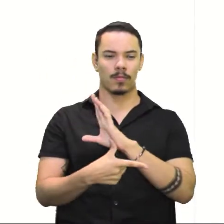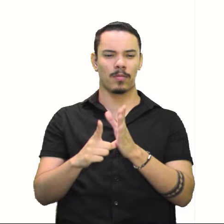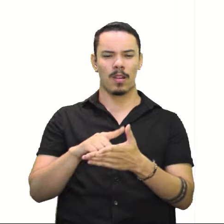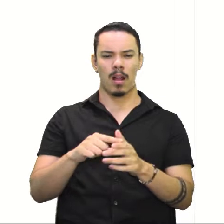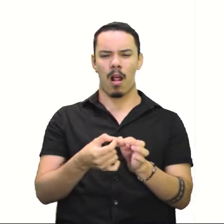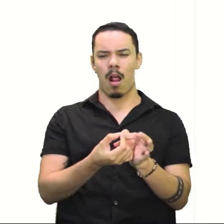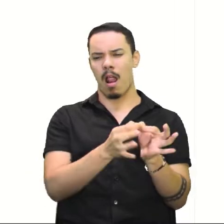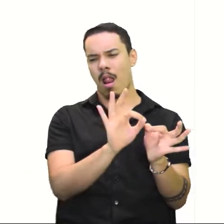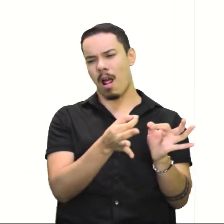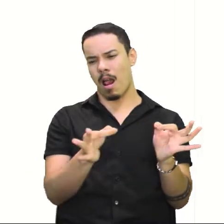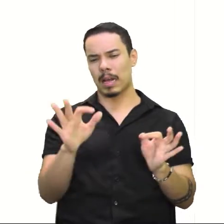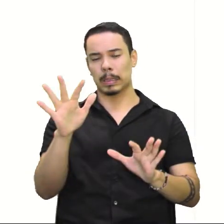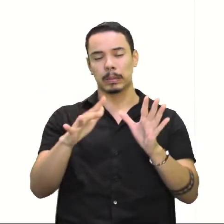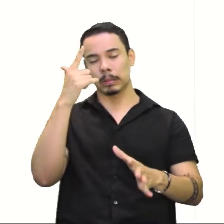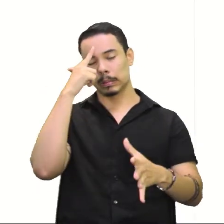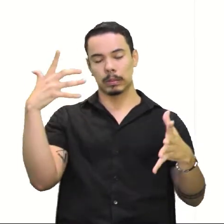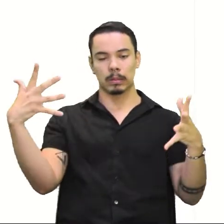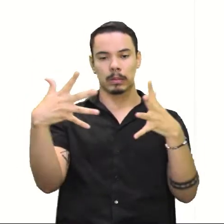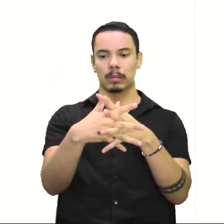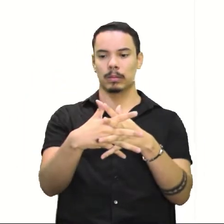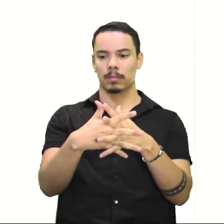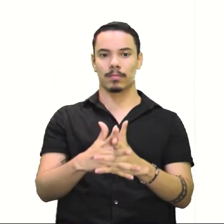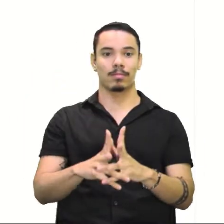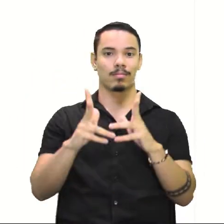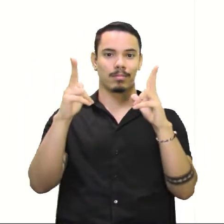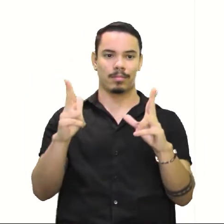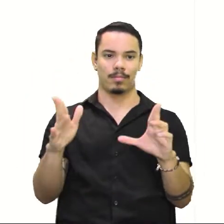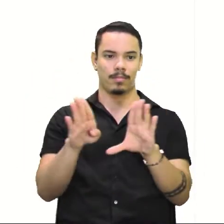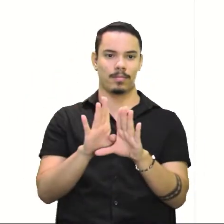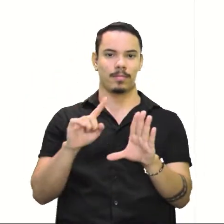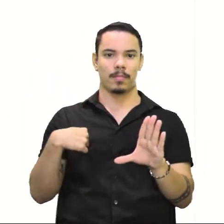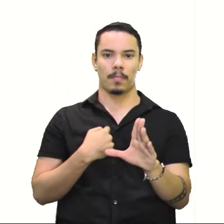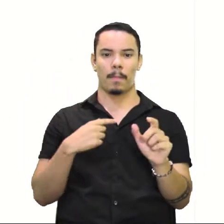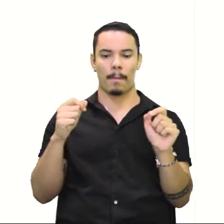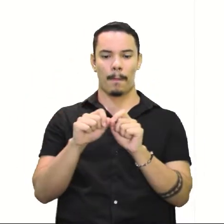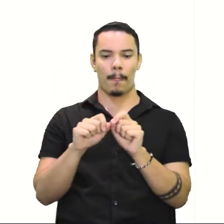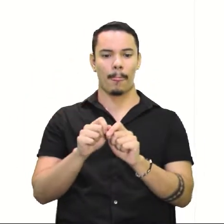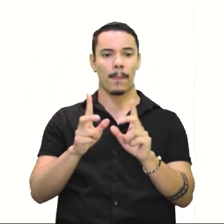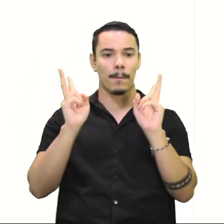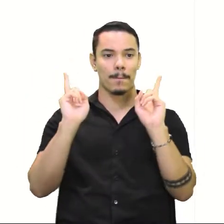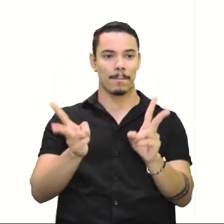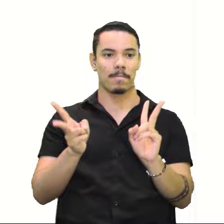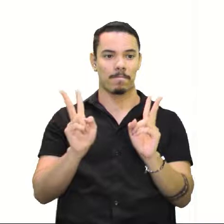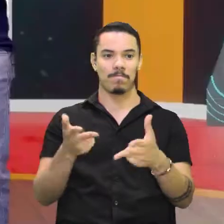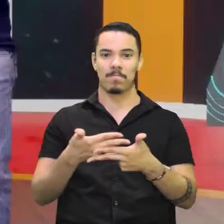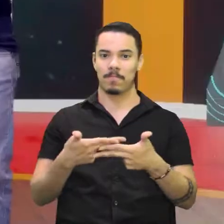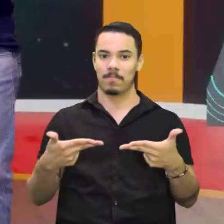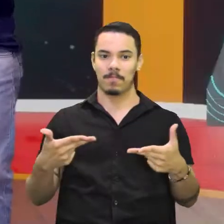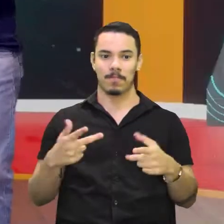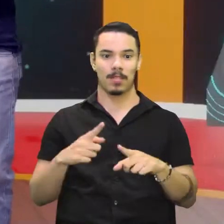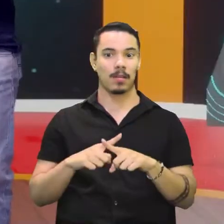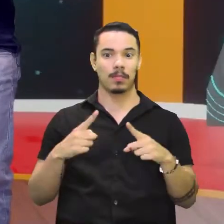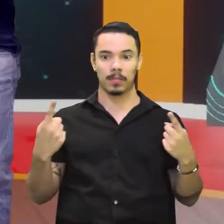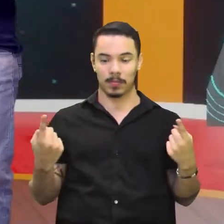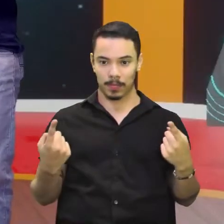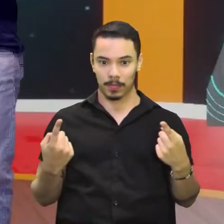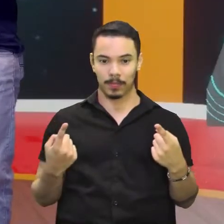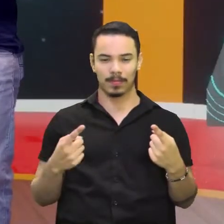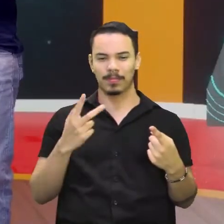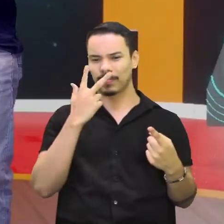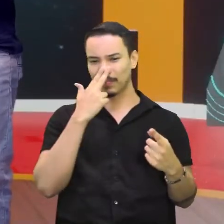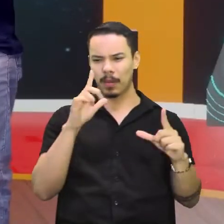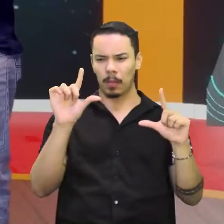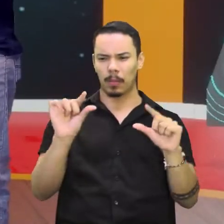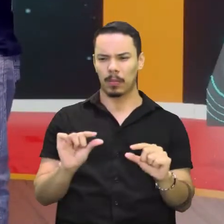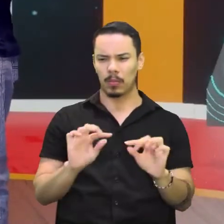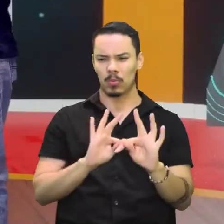eles ficaram meio confusos. É, isso mesmo. Foi a mesma coisa, fizemos aqui, ó, a mesma coisa. Só que como esse aqui parece que é menor, tudo parece que